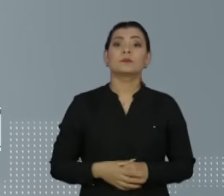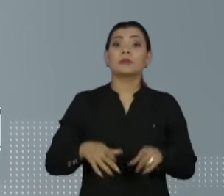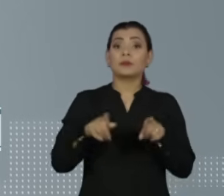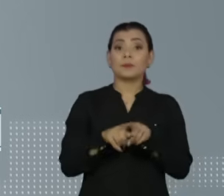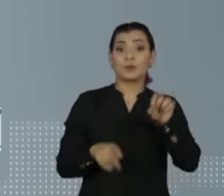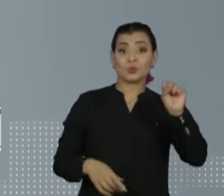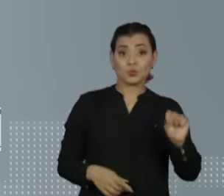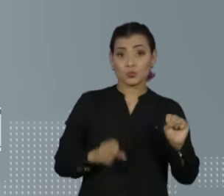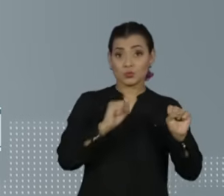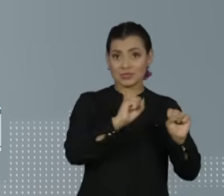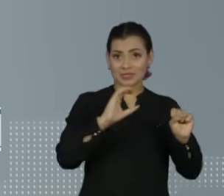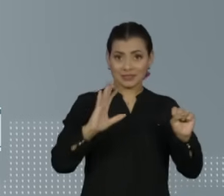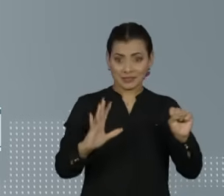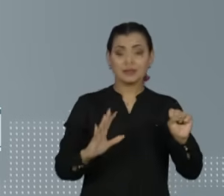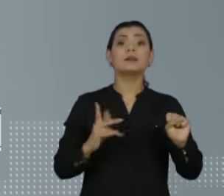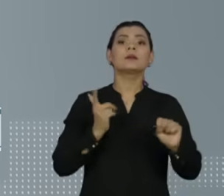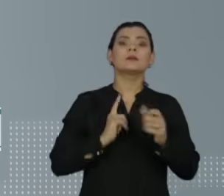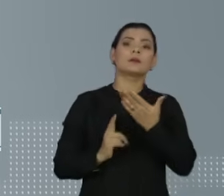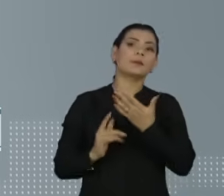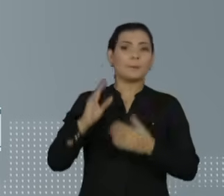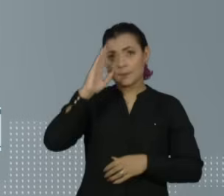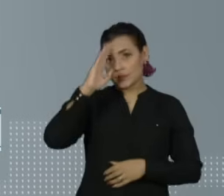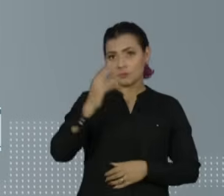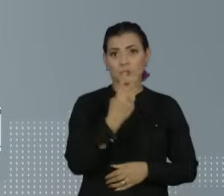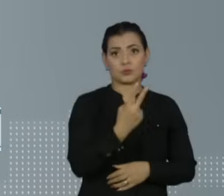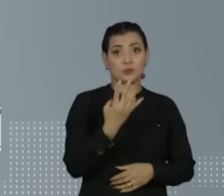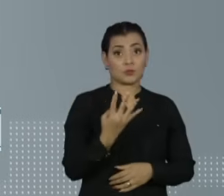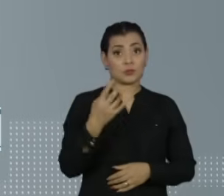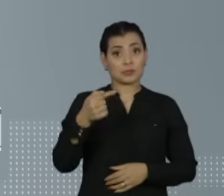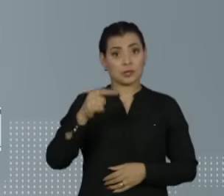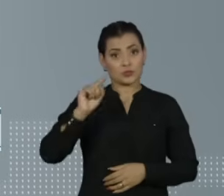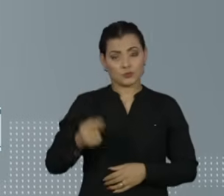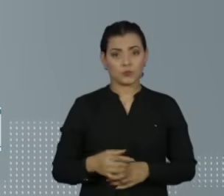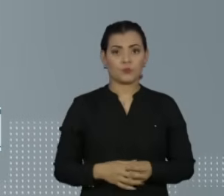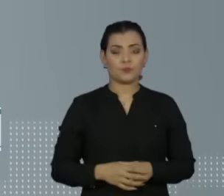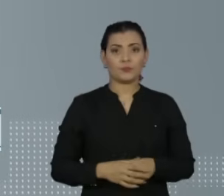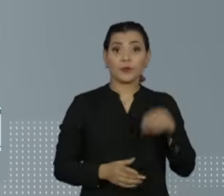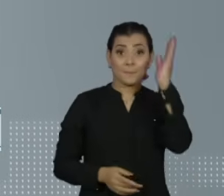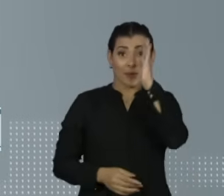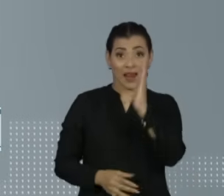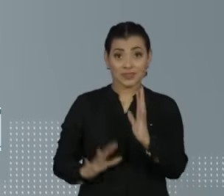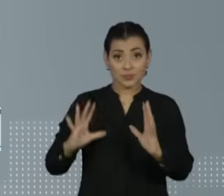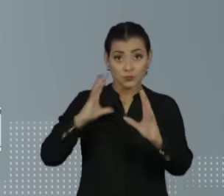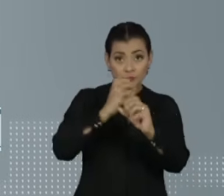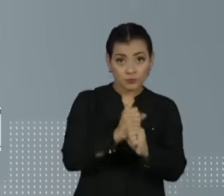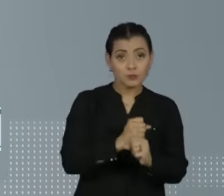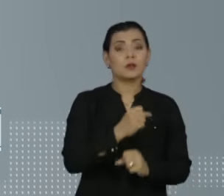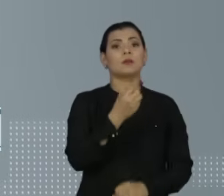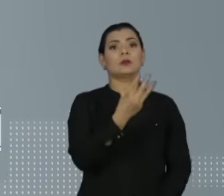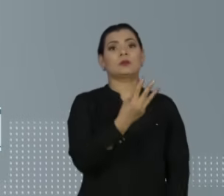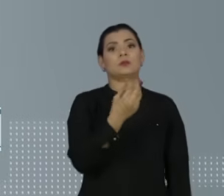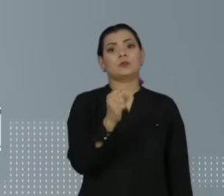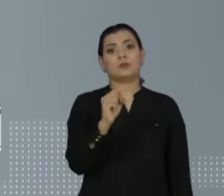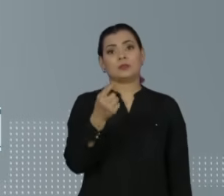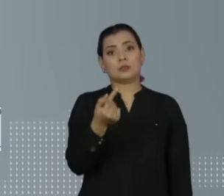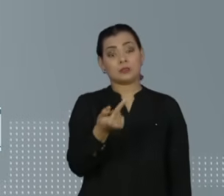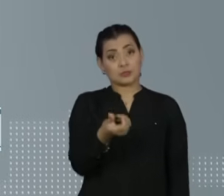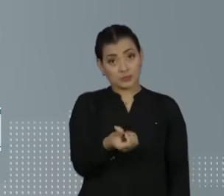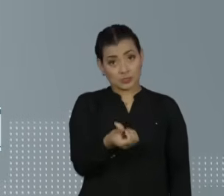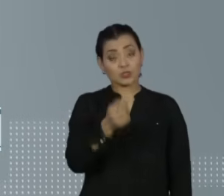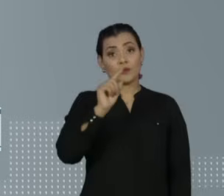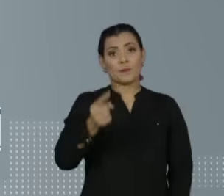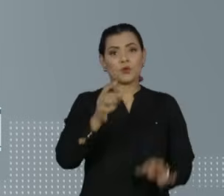E no sul, Santa Catarina concentra mais registros. O país tem 386 mil pacientes